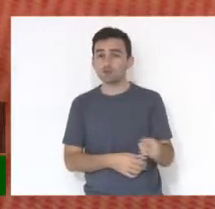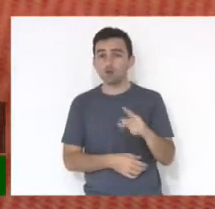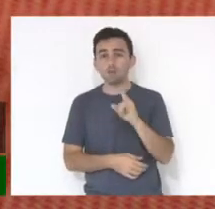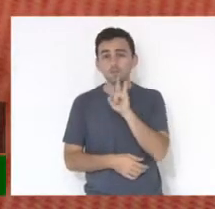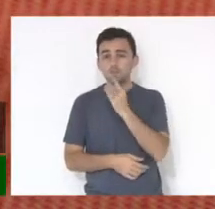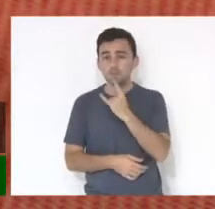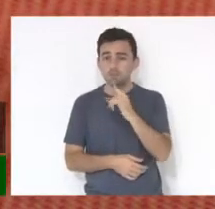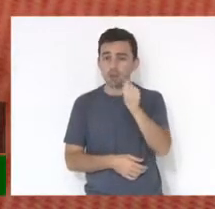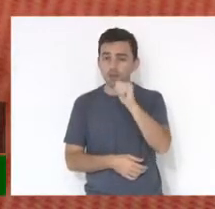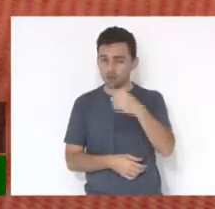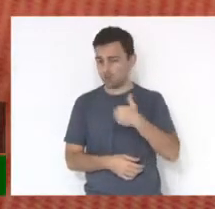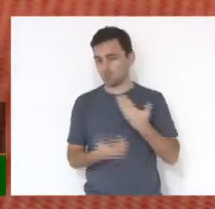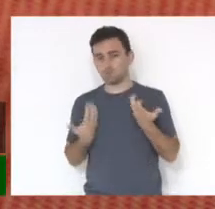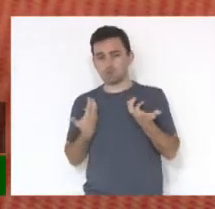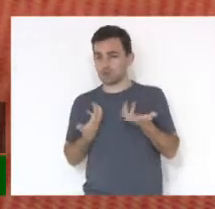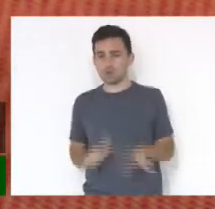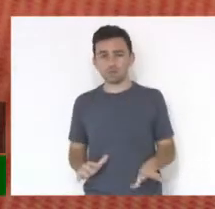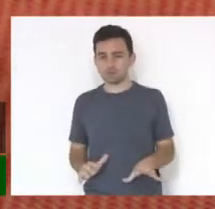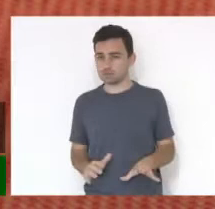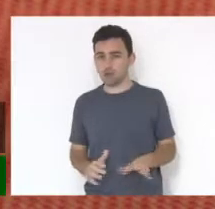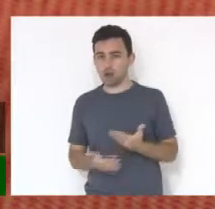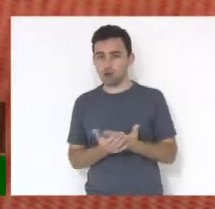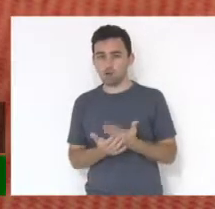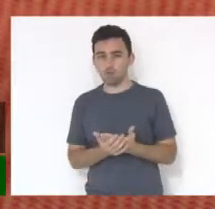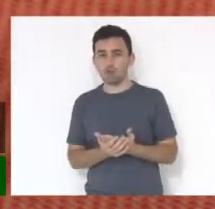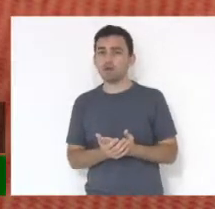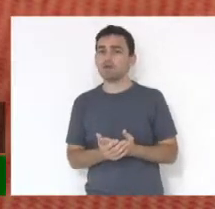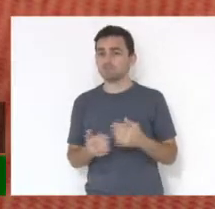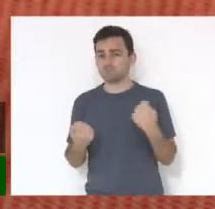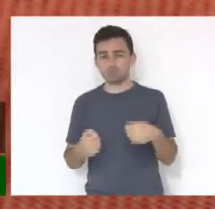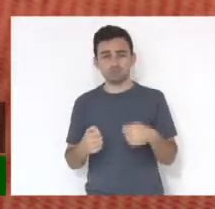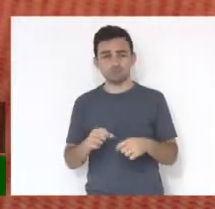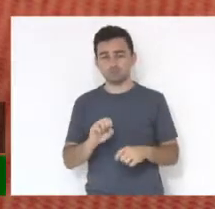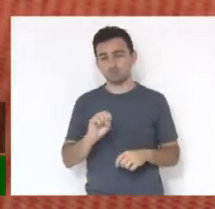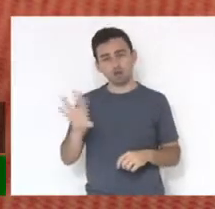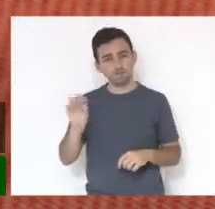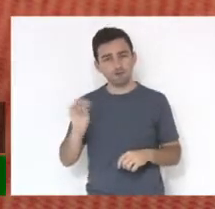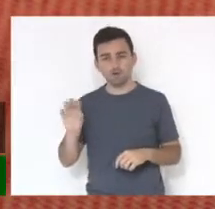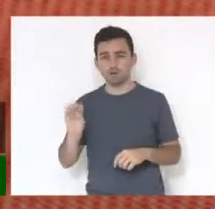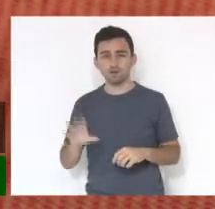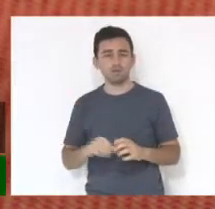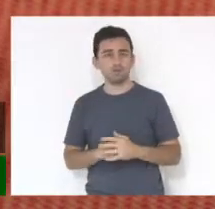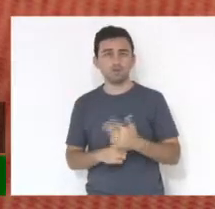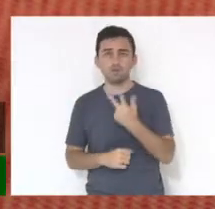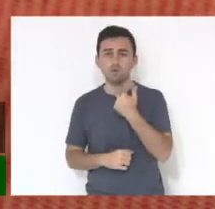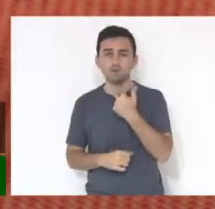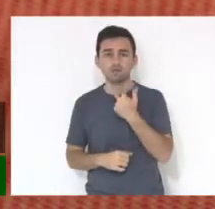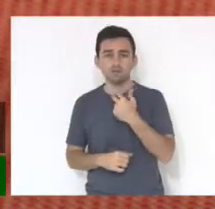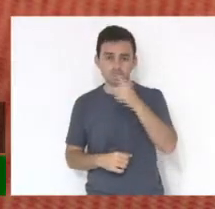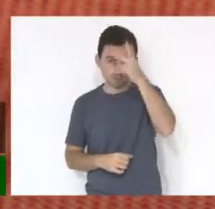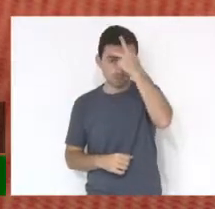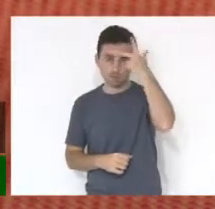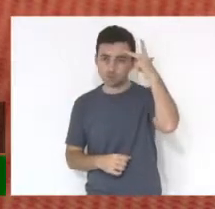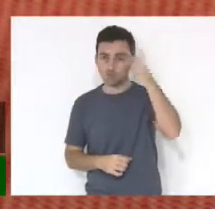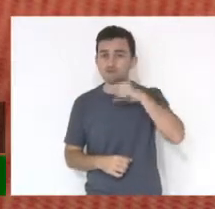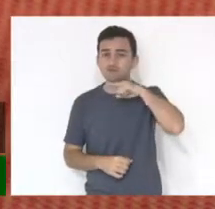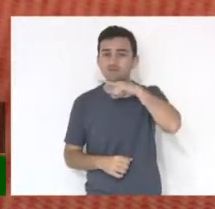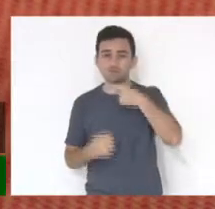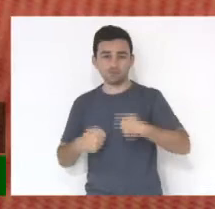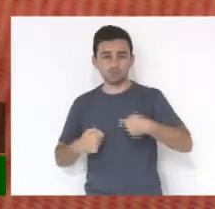me neguei a assistir a aula. Lugar de bêbado é na valeta, no meu entendimento. E de viciado é em clínica de